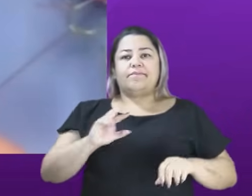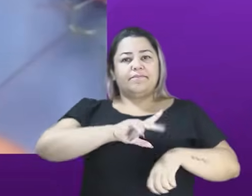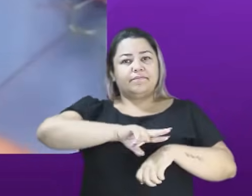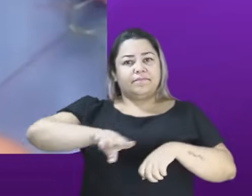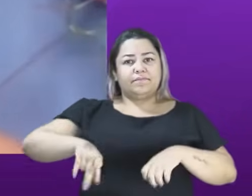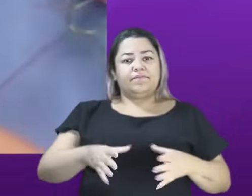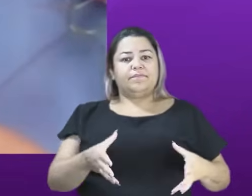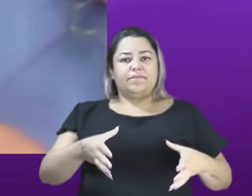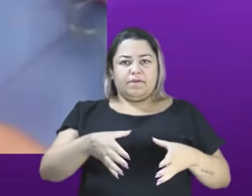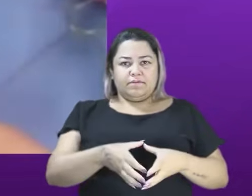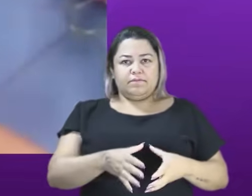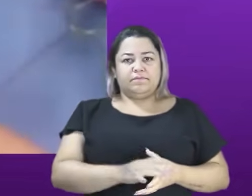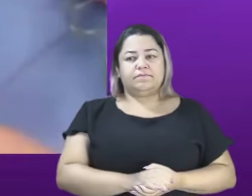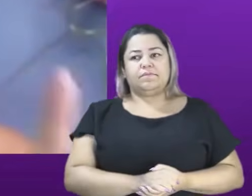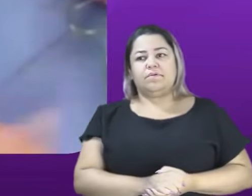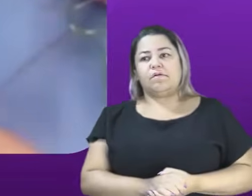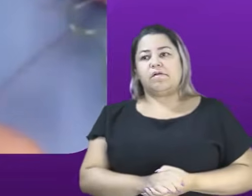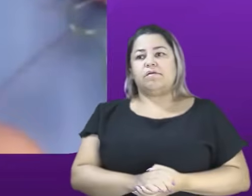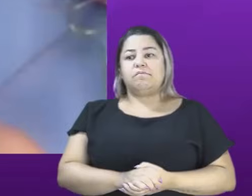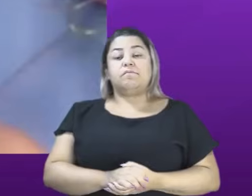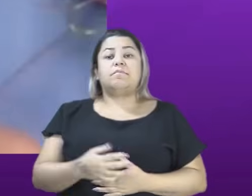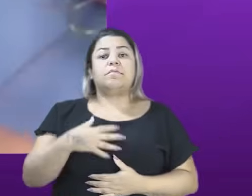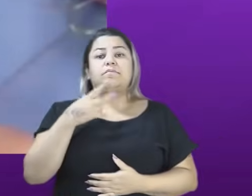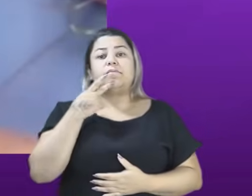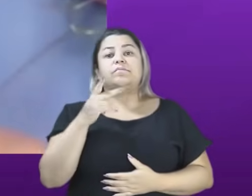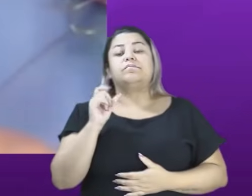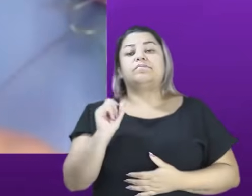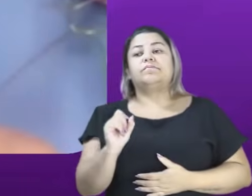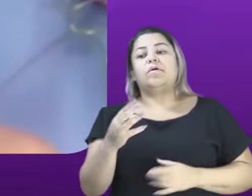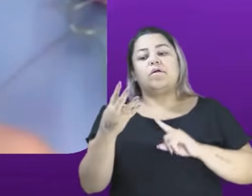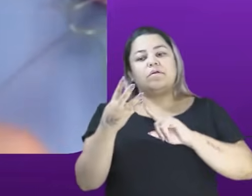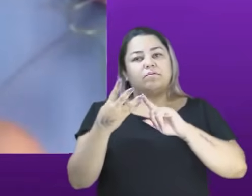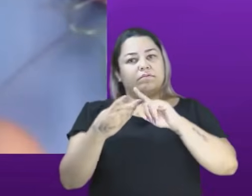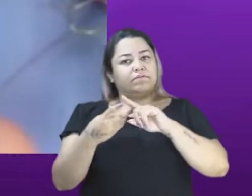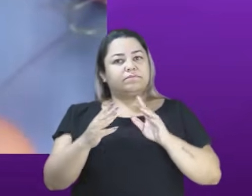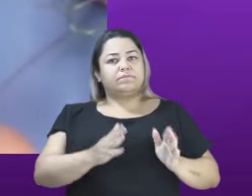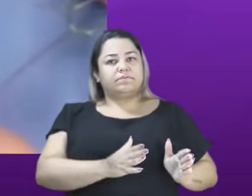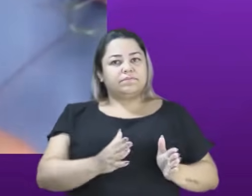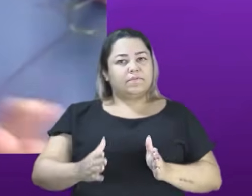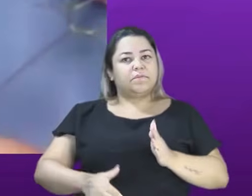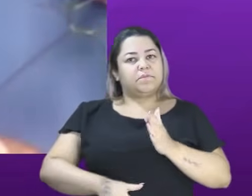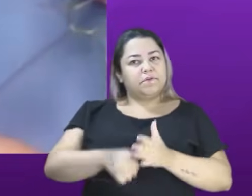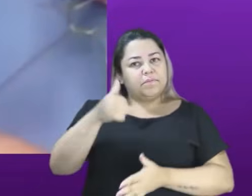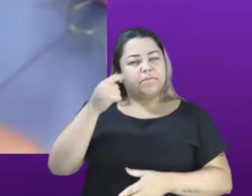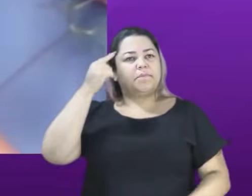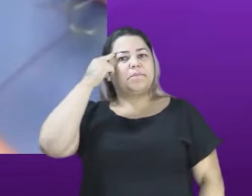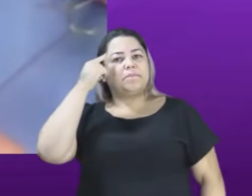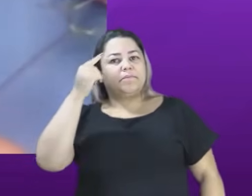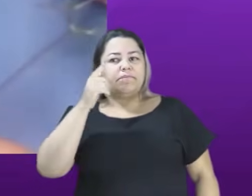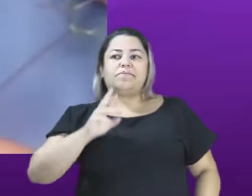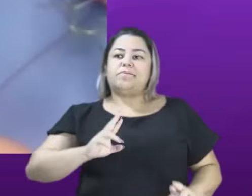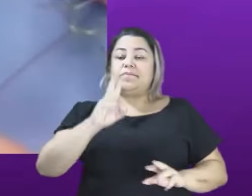raça e classe. E minha fala, ela vai se direcionar em 4 eixos, né? Primeiramente, eu quero pensar uma